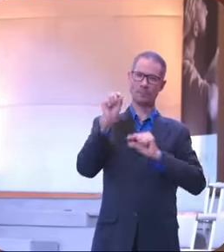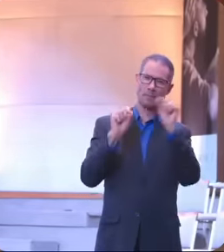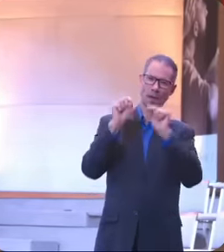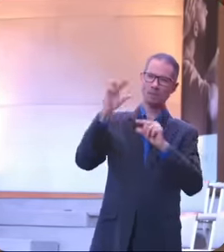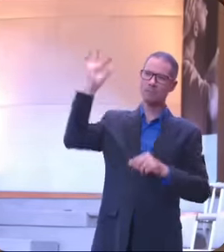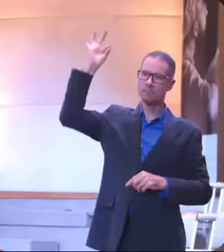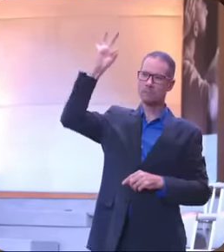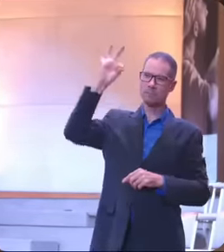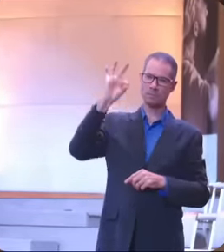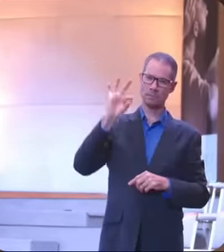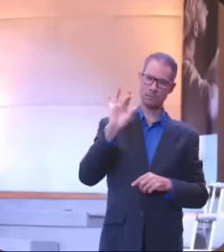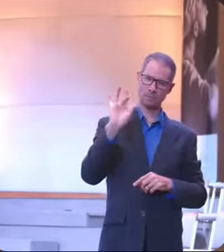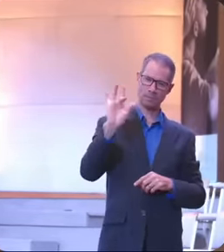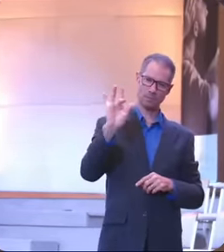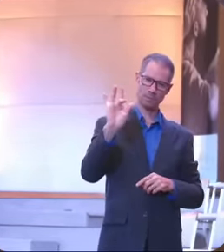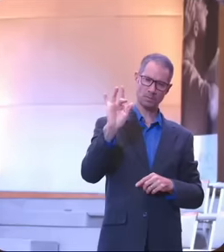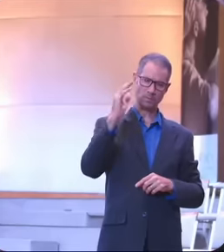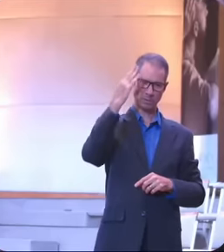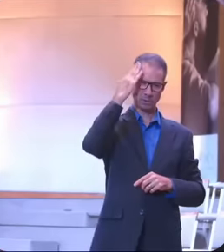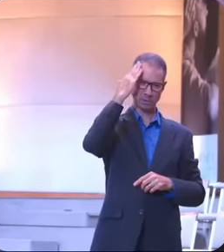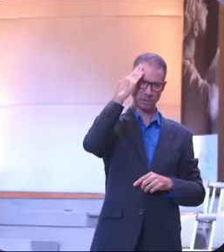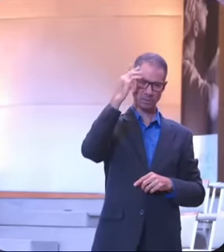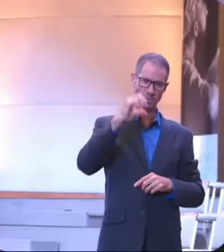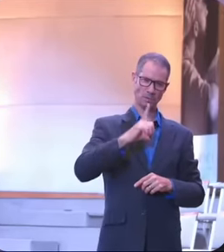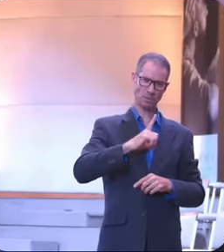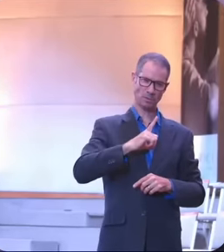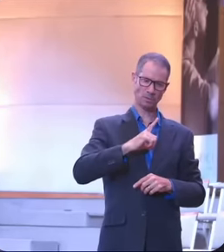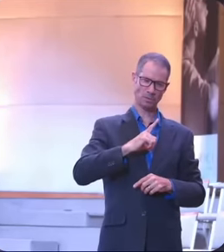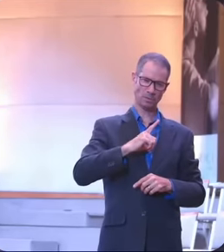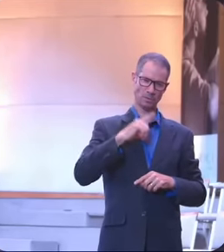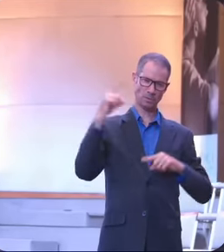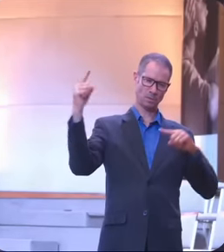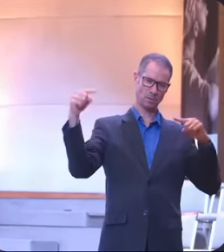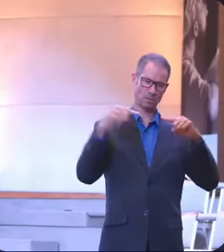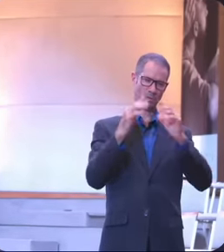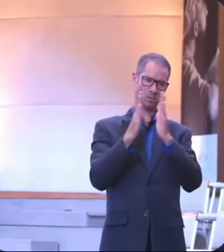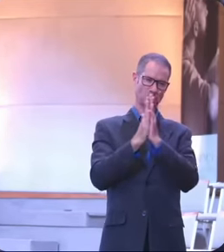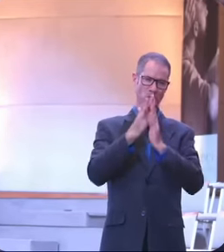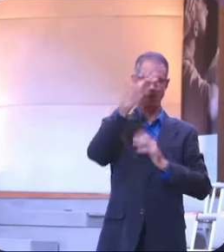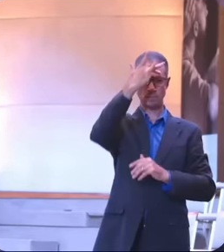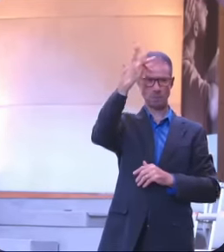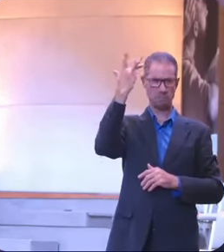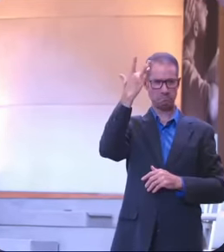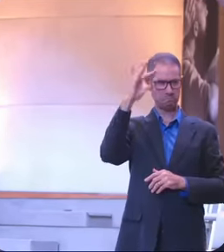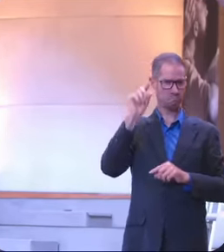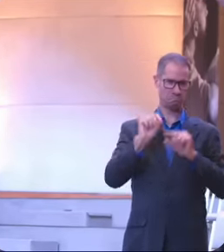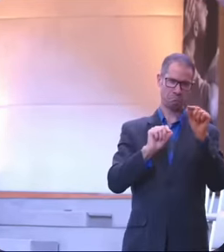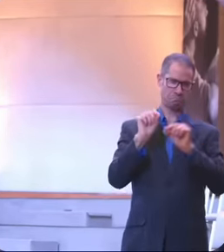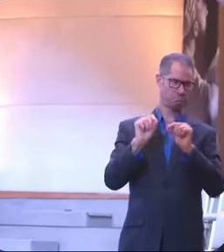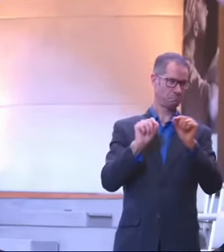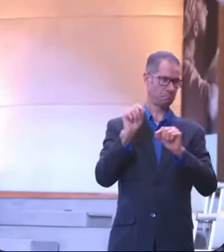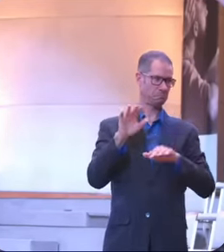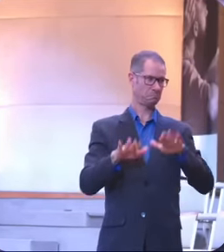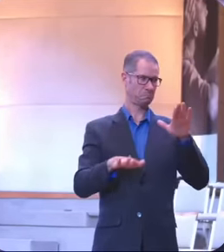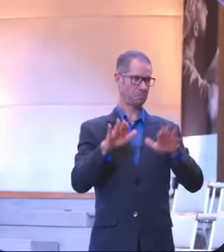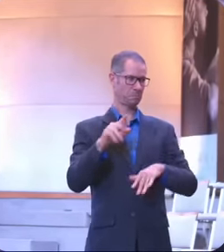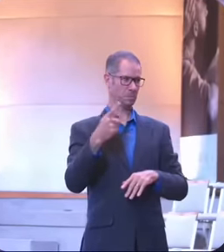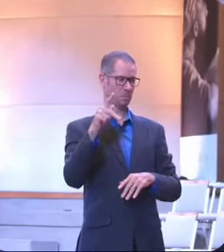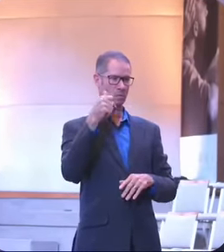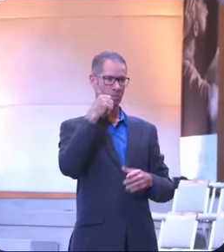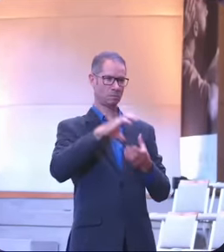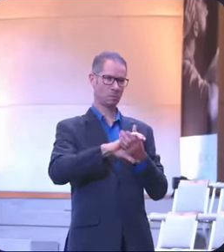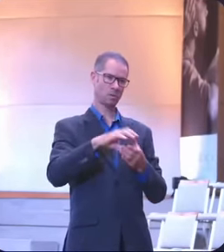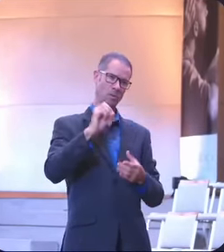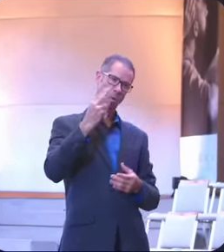falando. Você sabe que você tem sido alvo da oração de alguém. Não sei quem. Talvez tua esposa, talvez